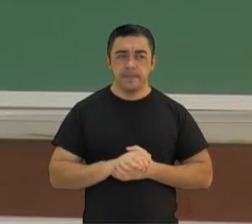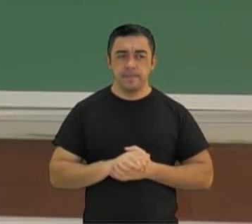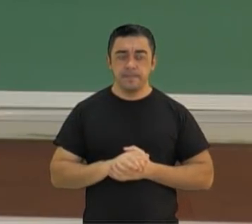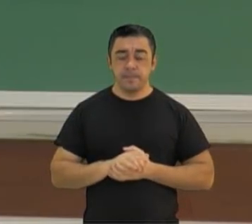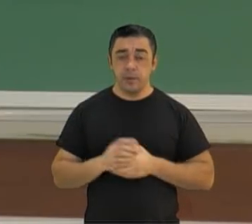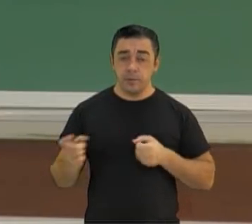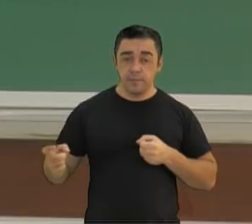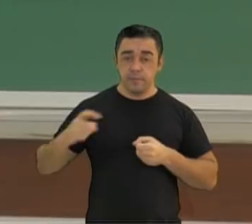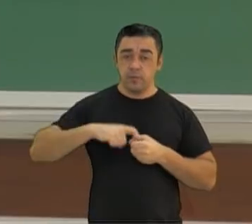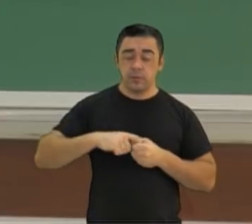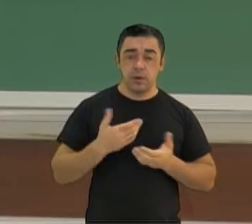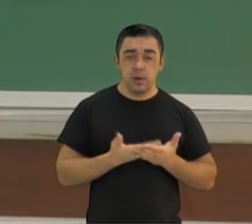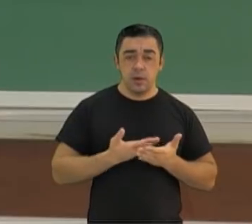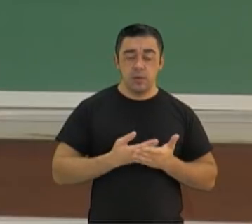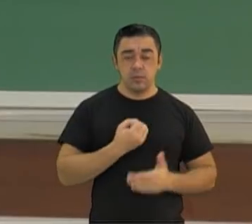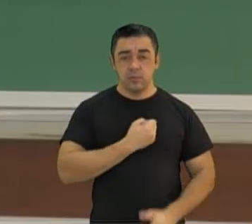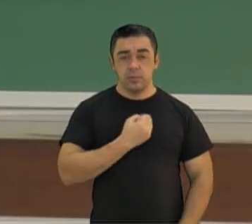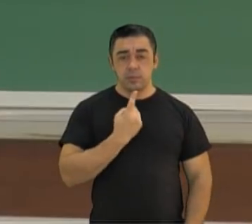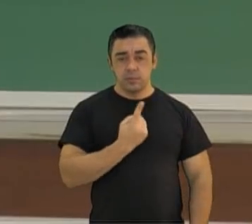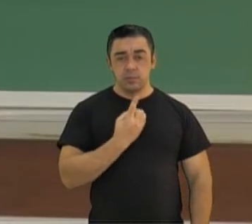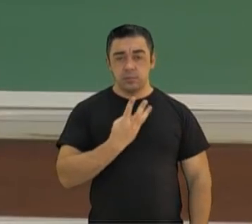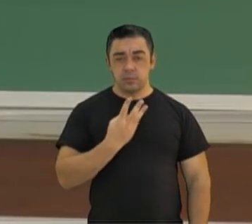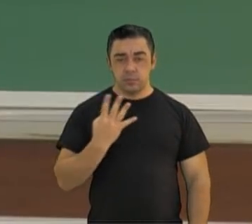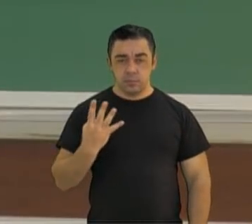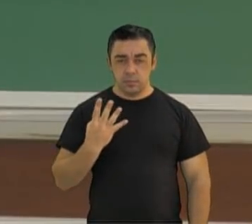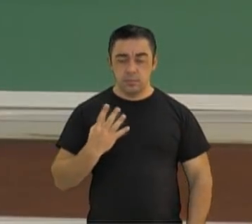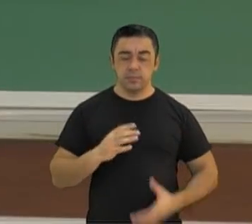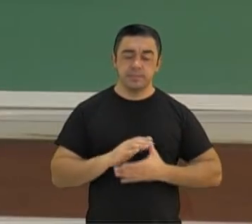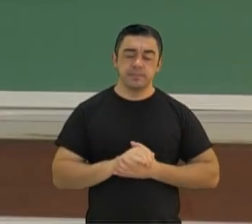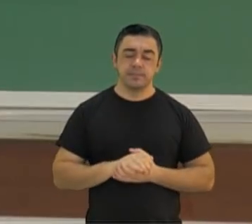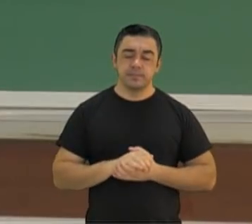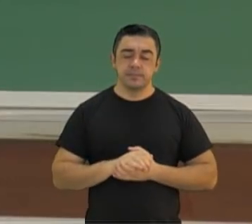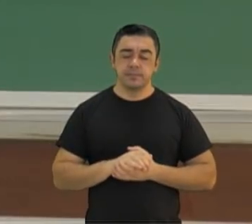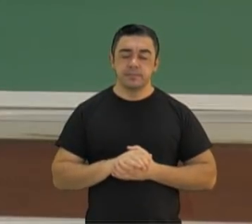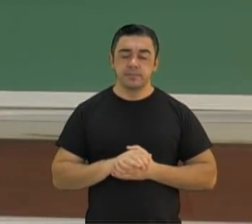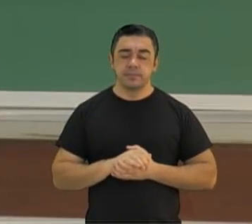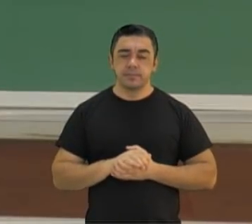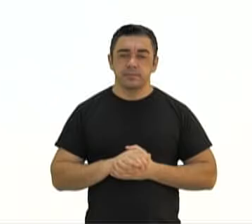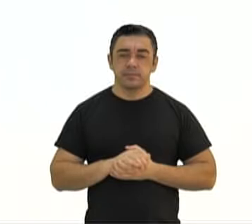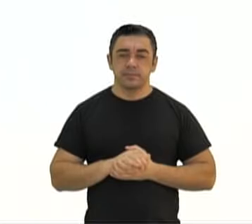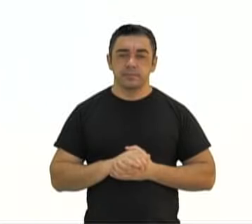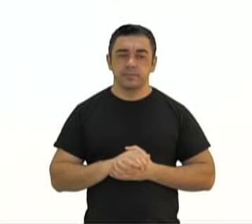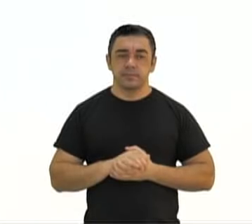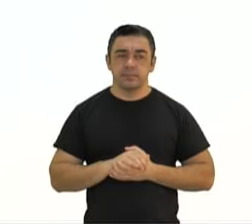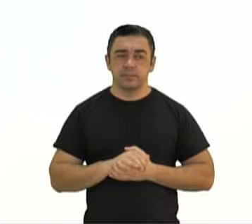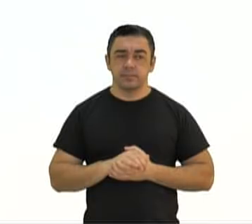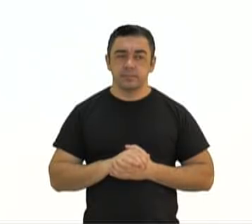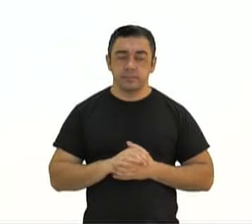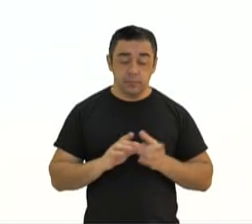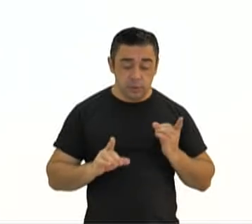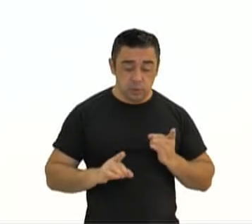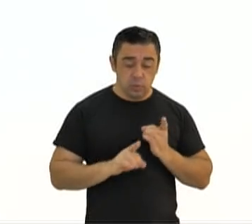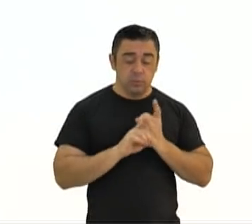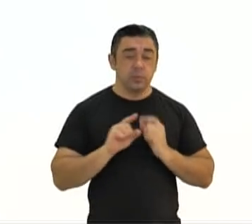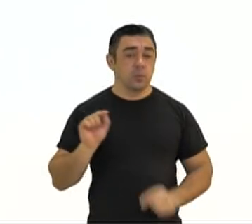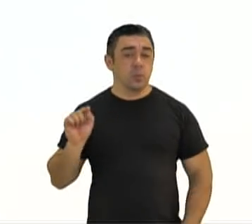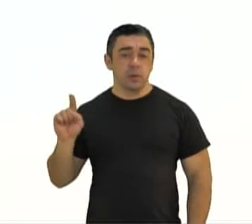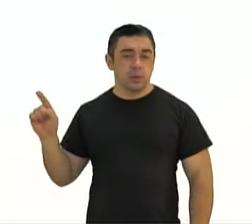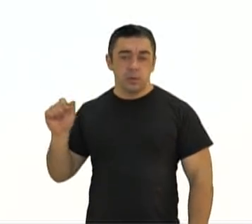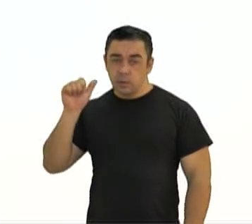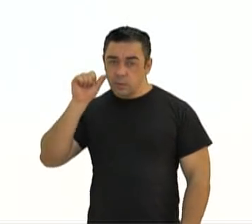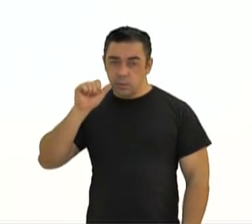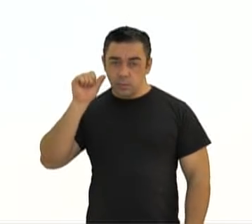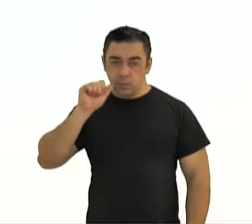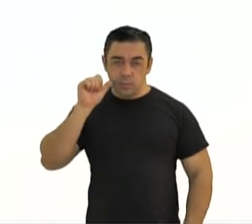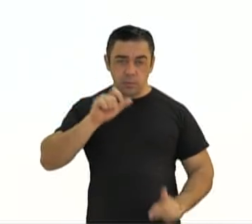Vamos retomar agora a aula 134. Descobrimos que a Mafalda não gosta